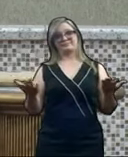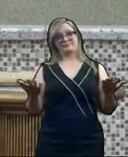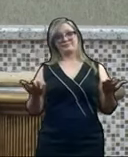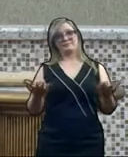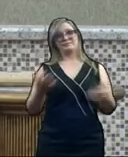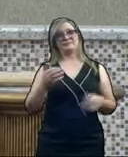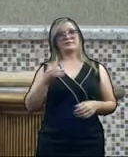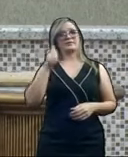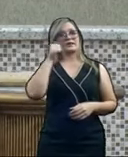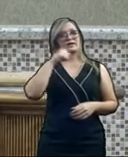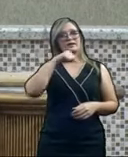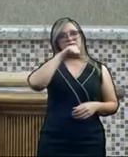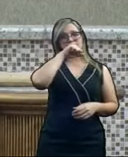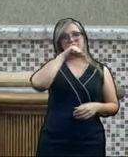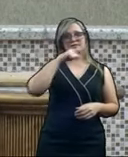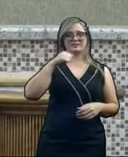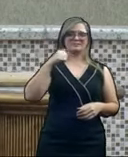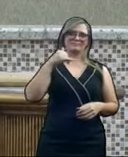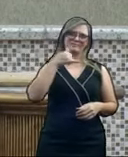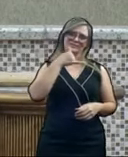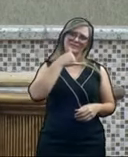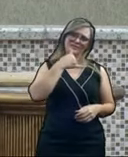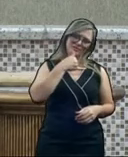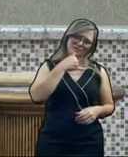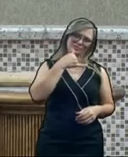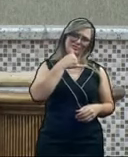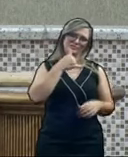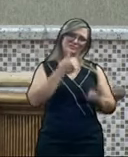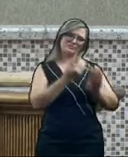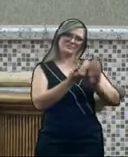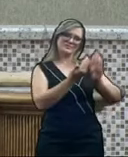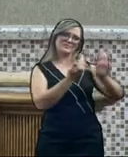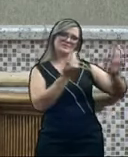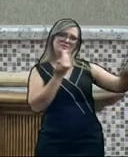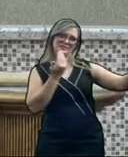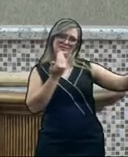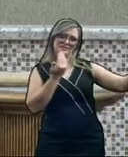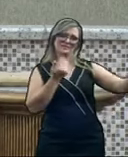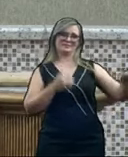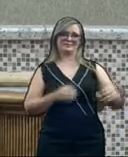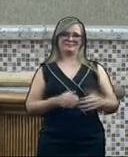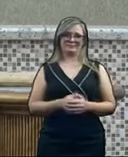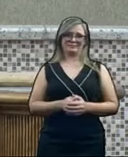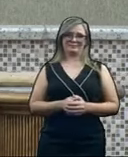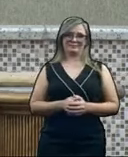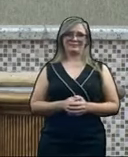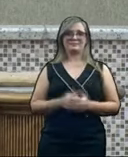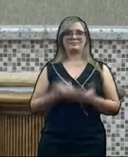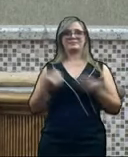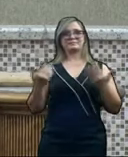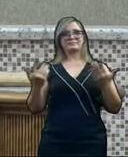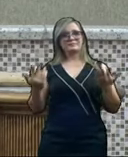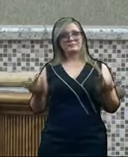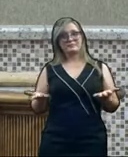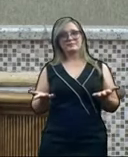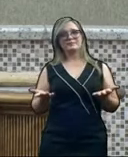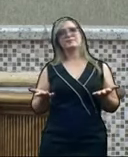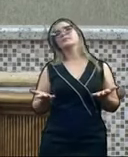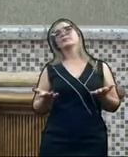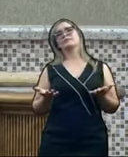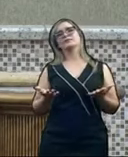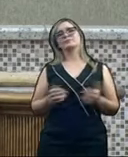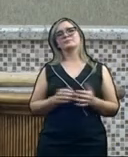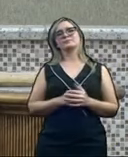com Deus aqui e ele estava aproveitando ele estava na casa de Deus os Tendo Deus